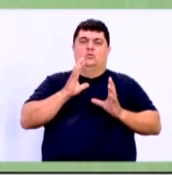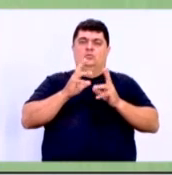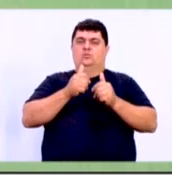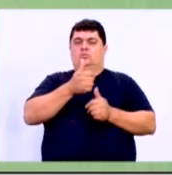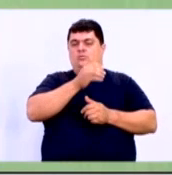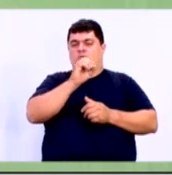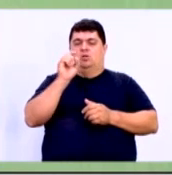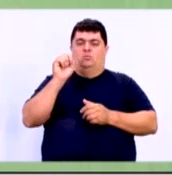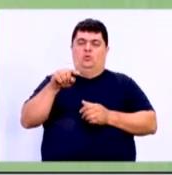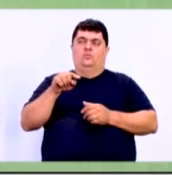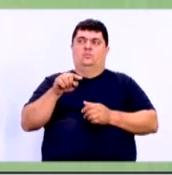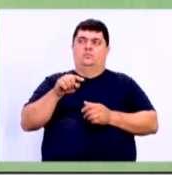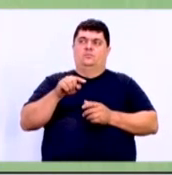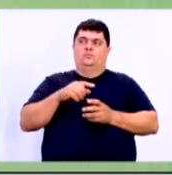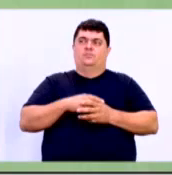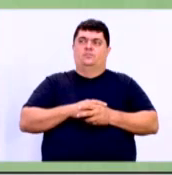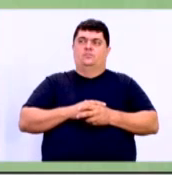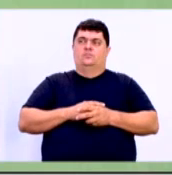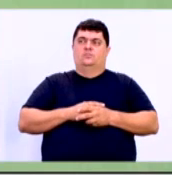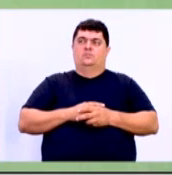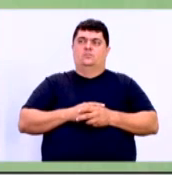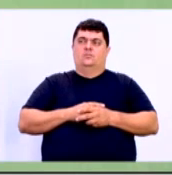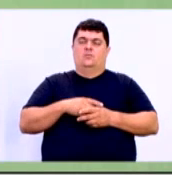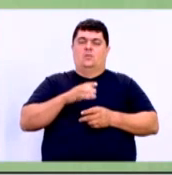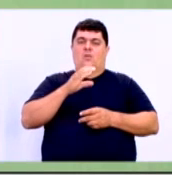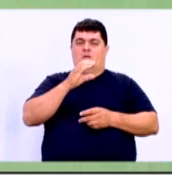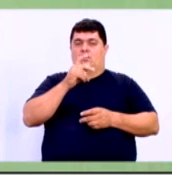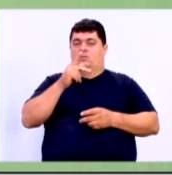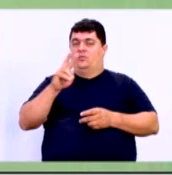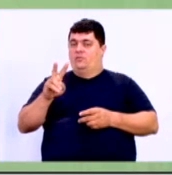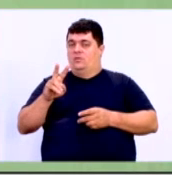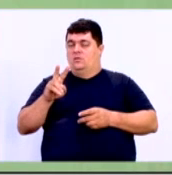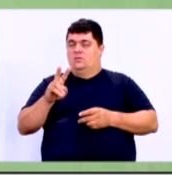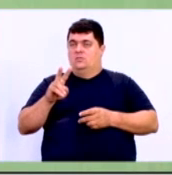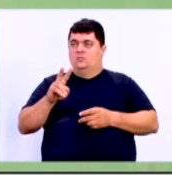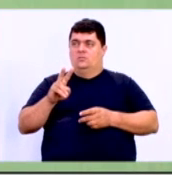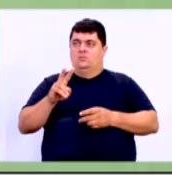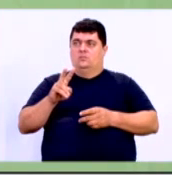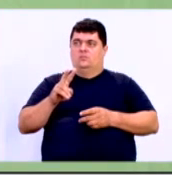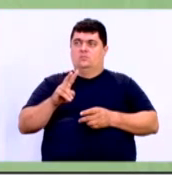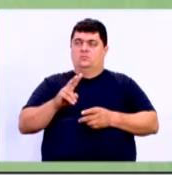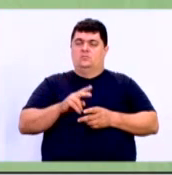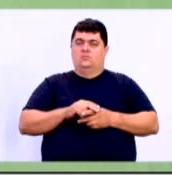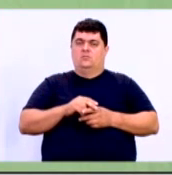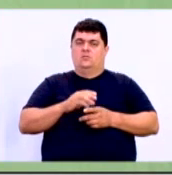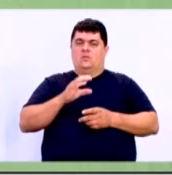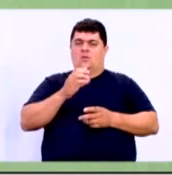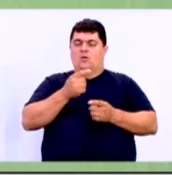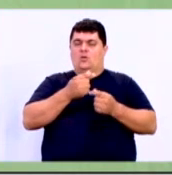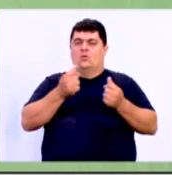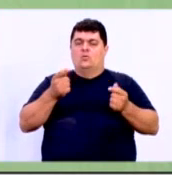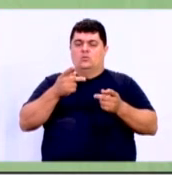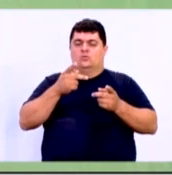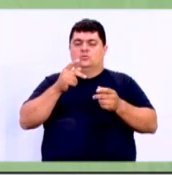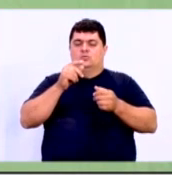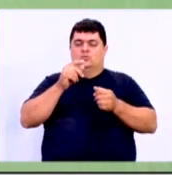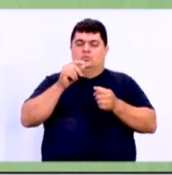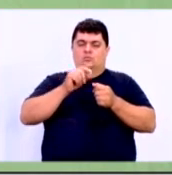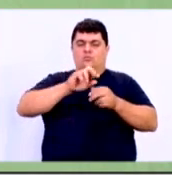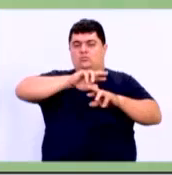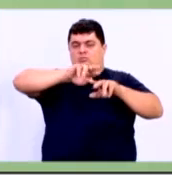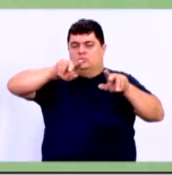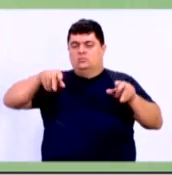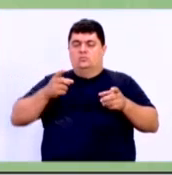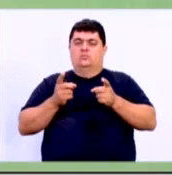foi 100 mil. Custo do produto vendido. Opa, o professor falou que o custo do produto vendido é o que eu estava